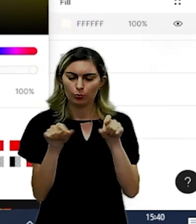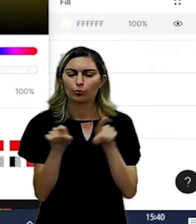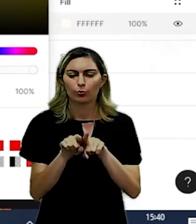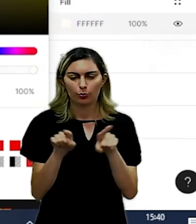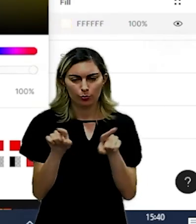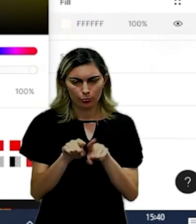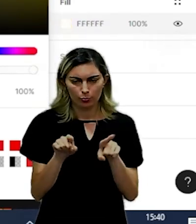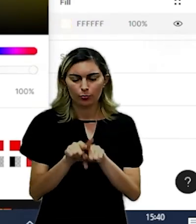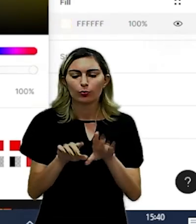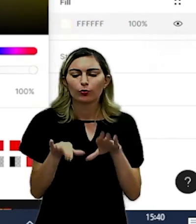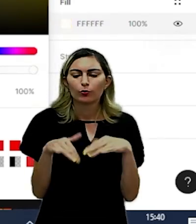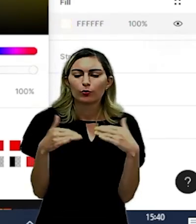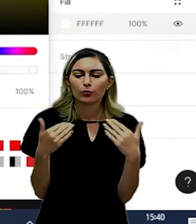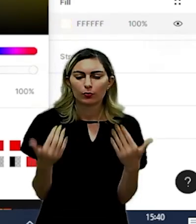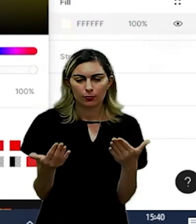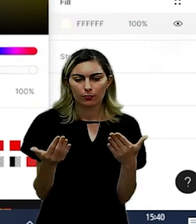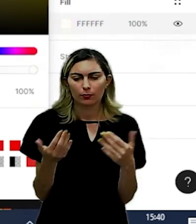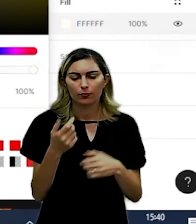Então,